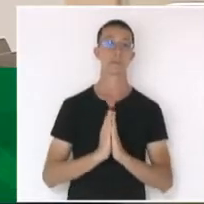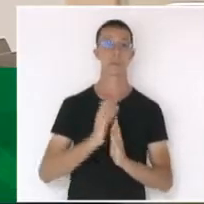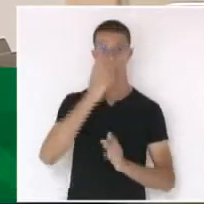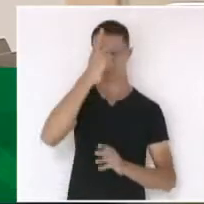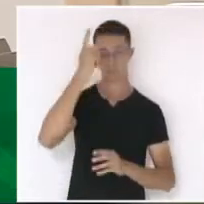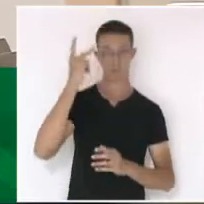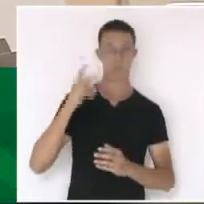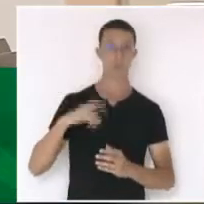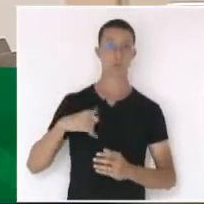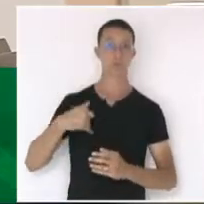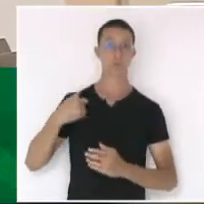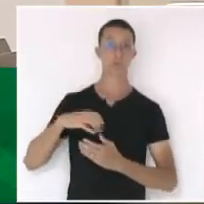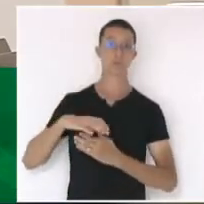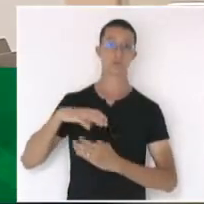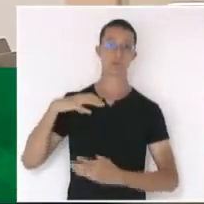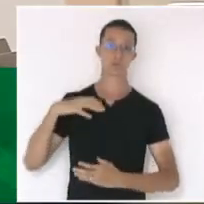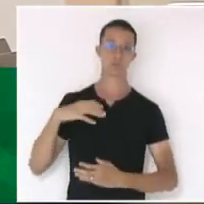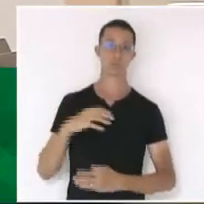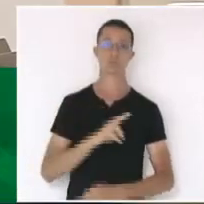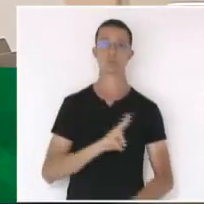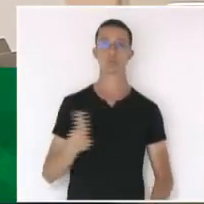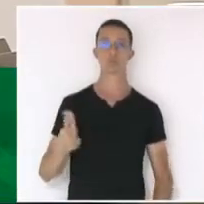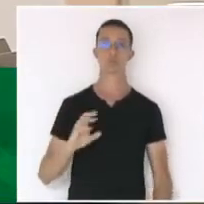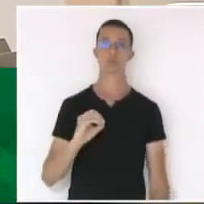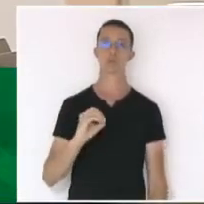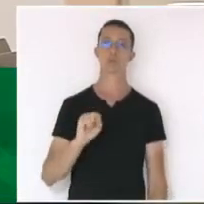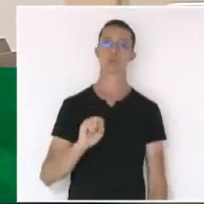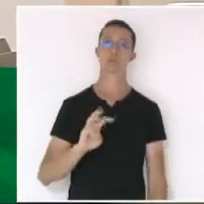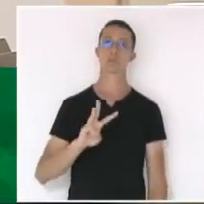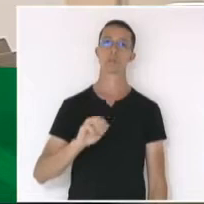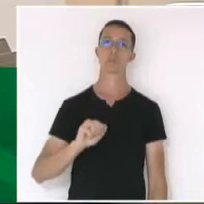pessoa idosa osvaldina Zucco vender